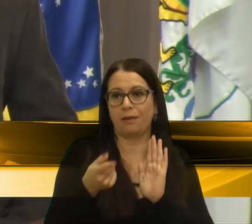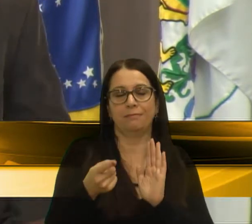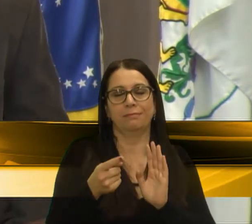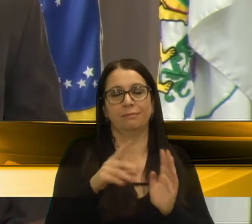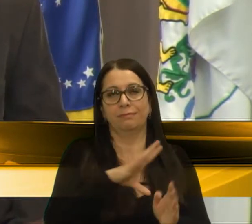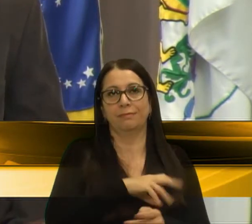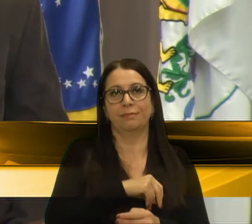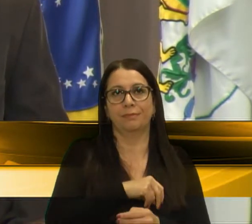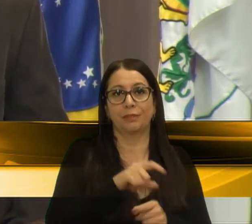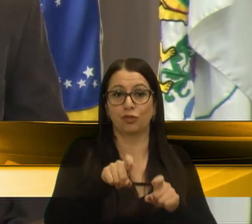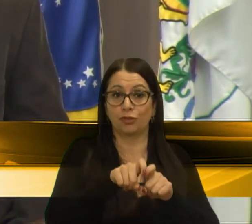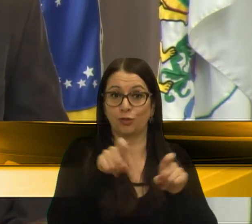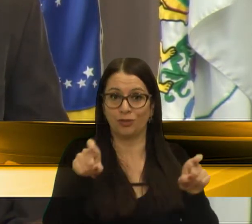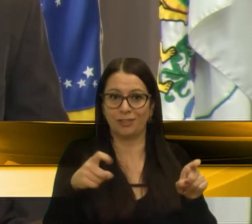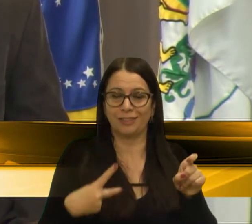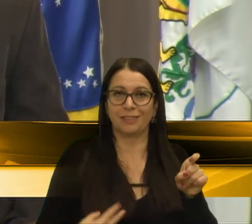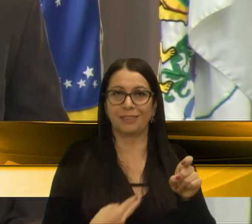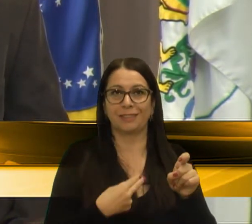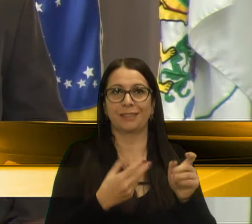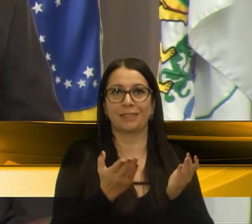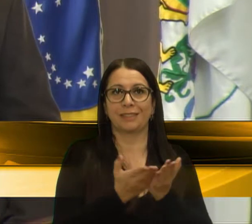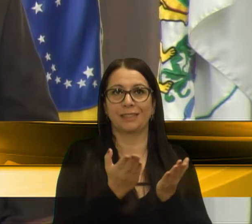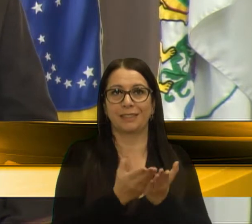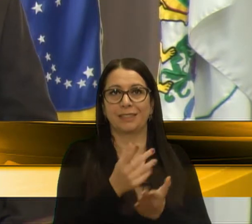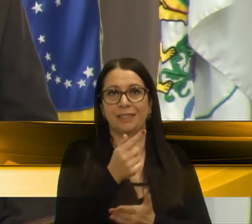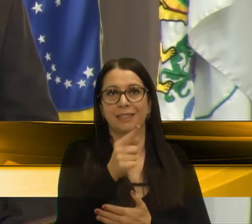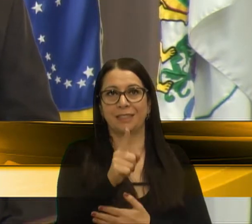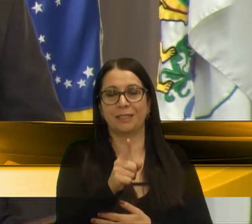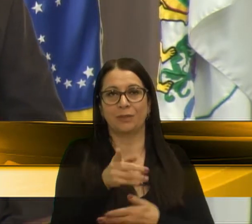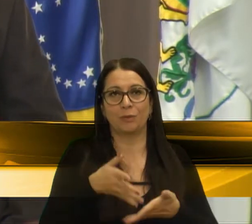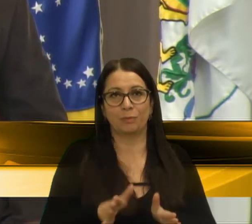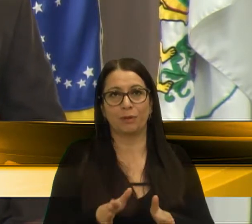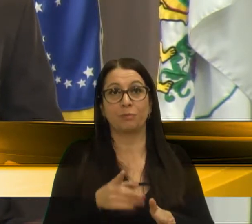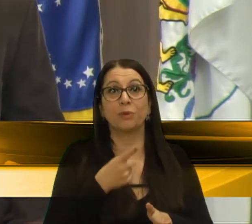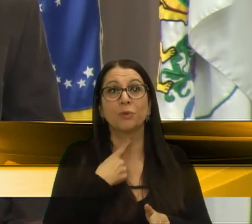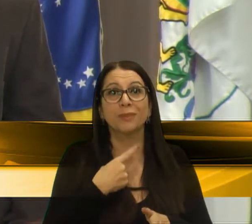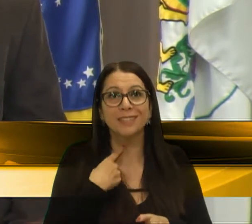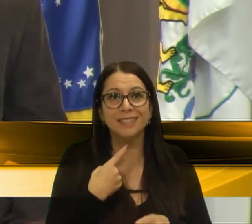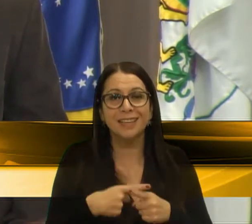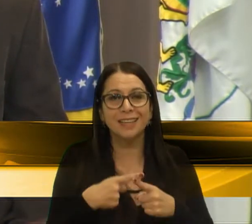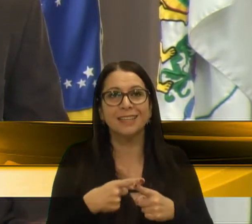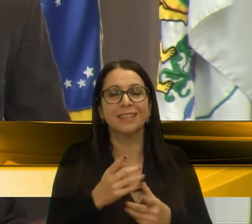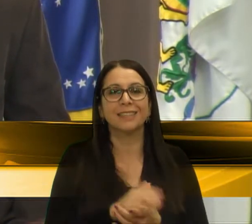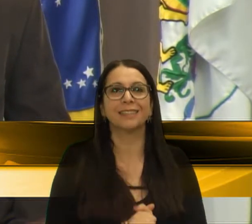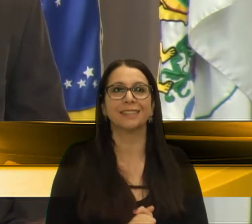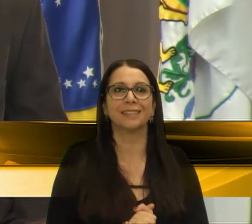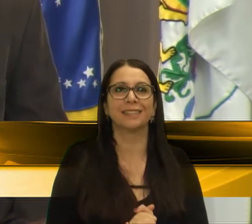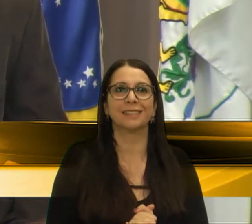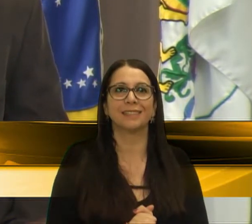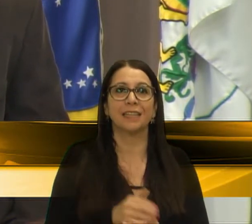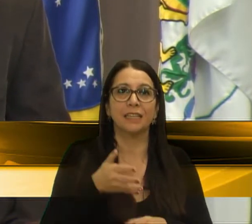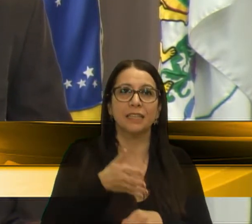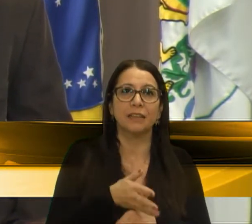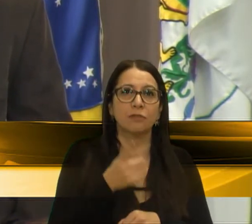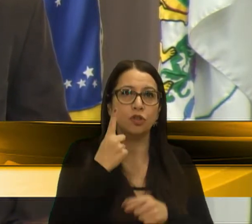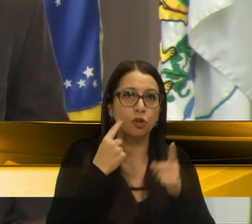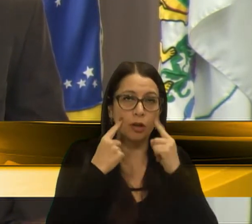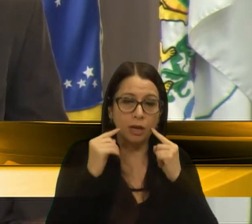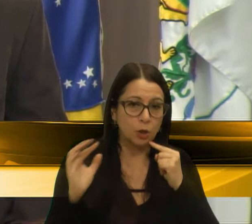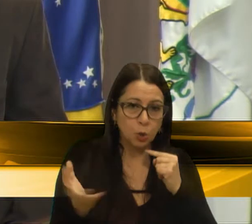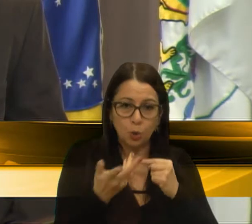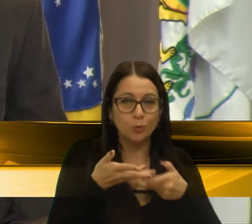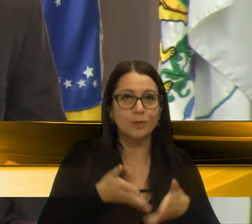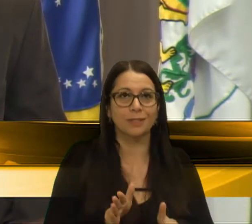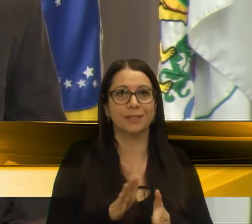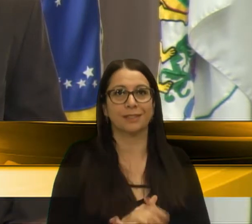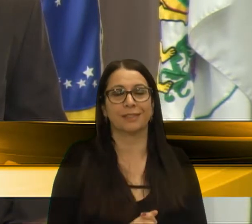a obstetrícia, né? Como estudante eu fiz 71 partos, que eu gostava bastante, né? Entrava e fazia, chorei em todos,